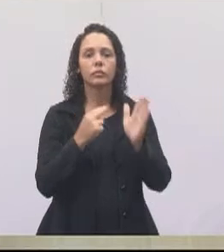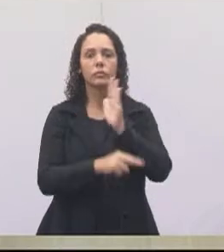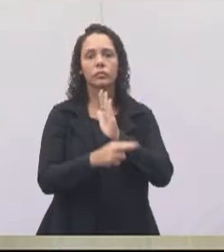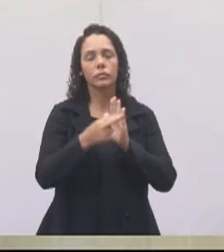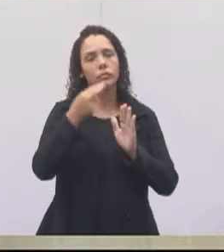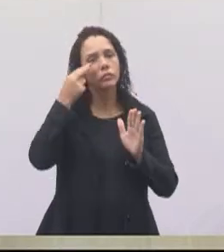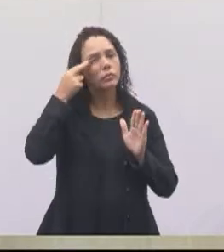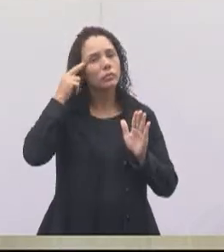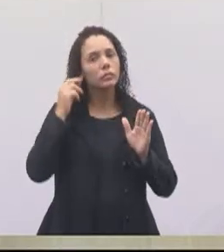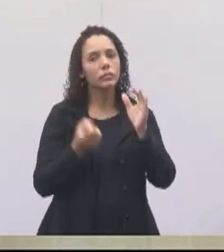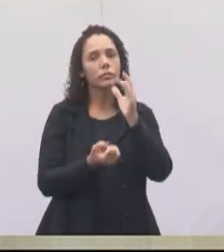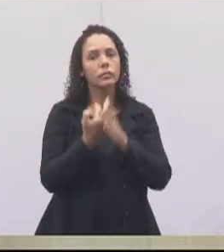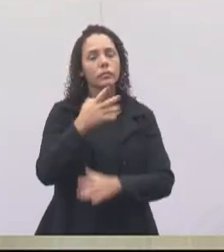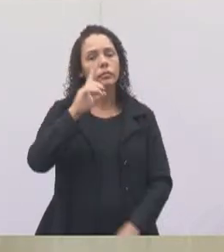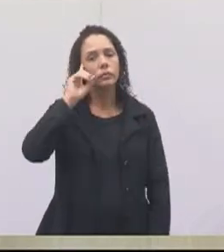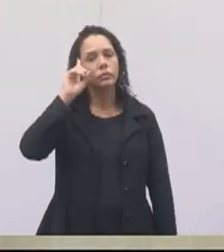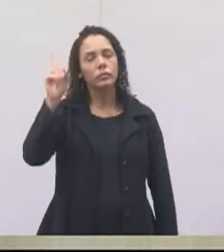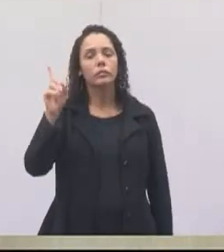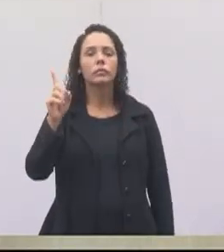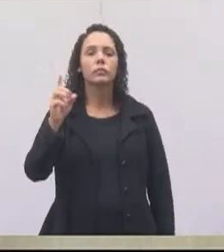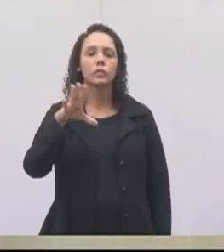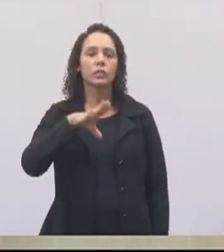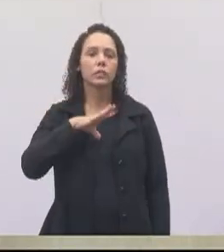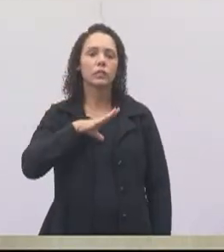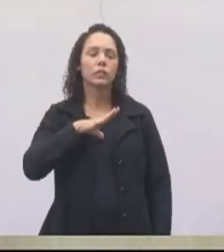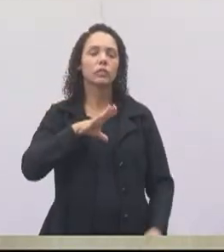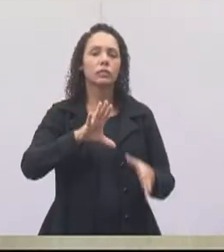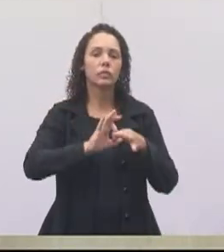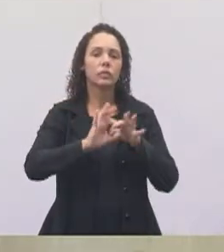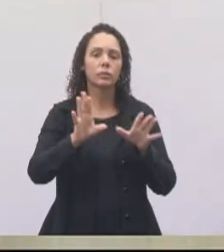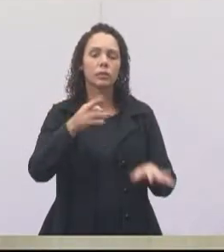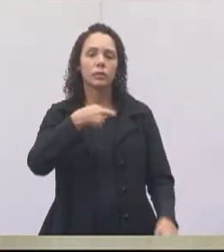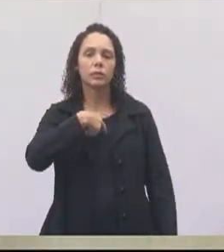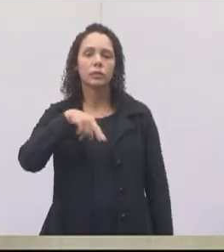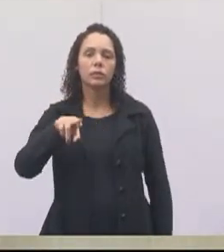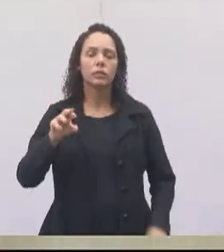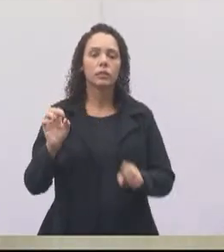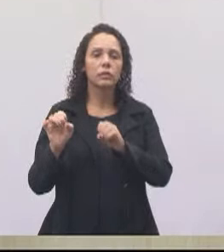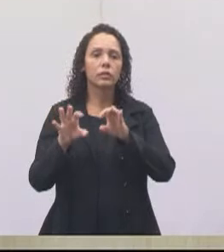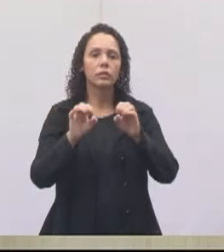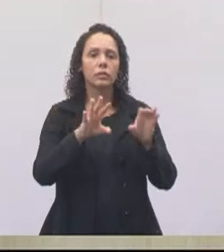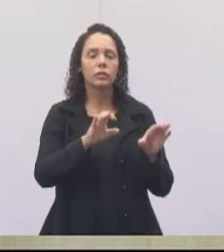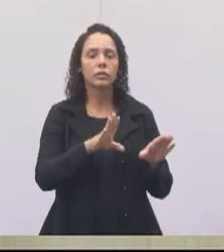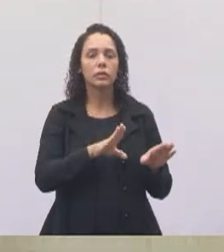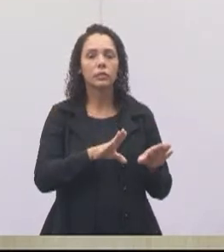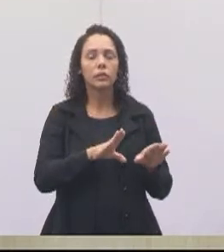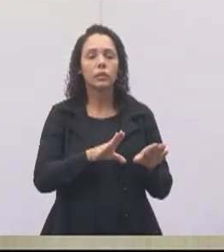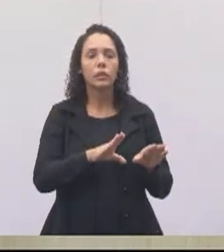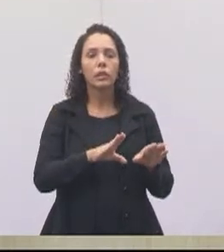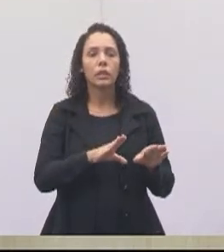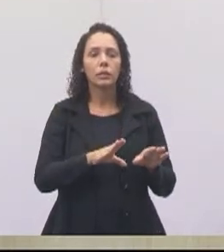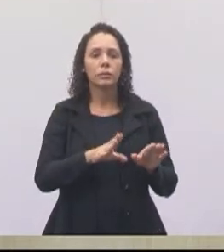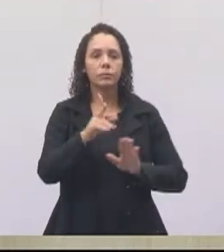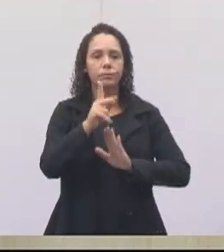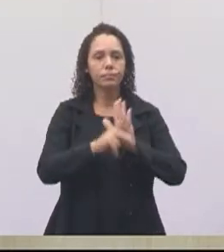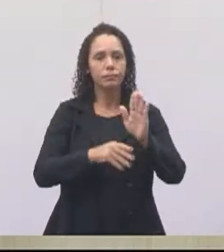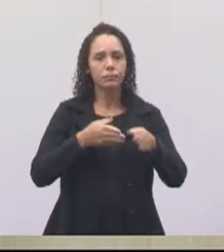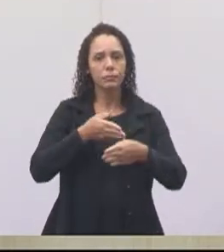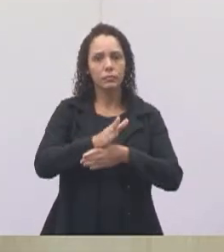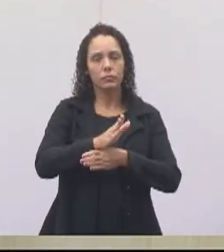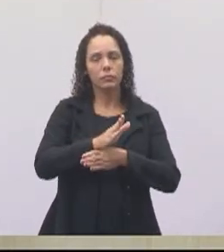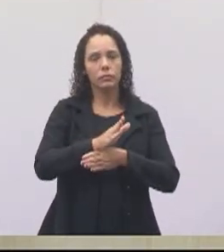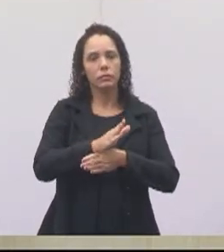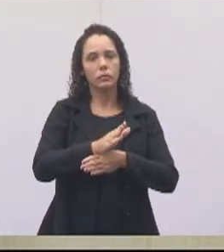o Dia Municipal da Liberdade e Educação Religiosa em Jacareí e dá outras providências. Projeto